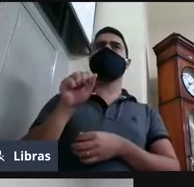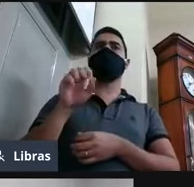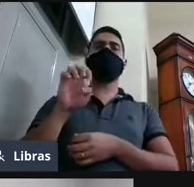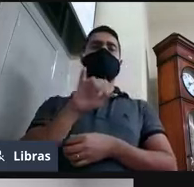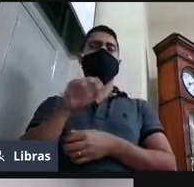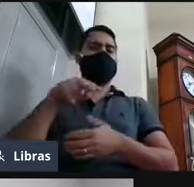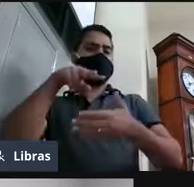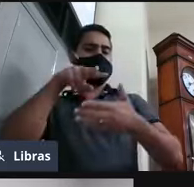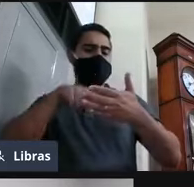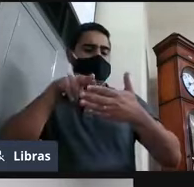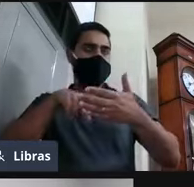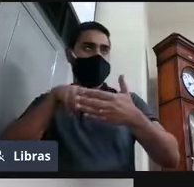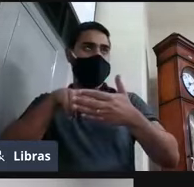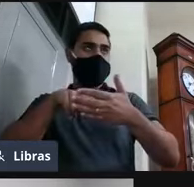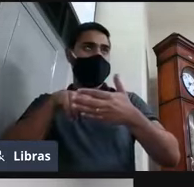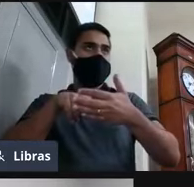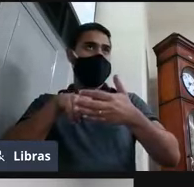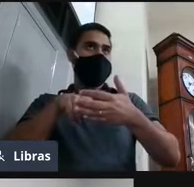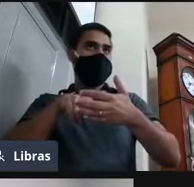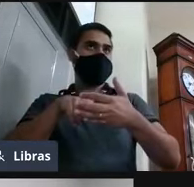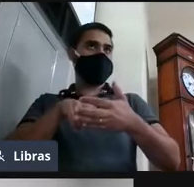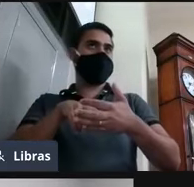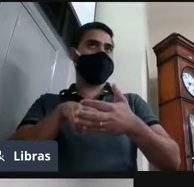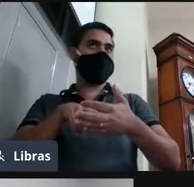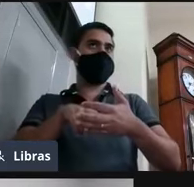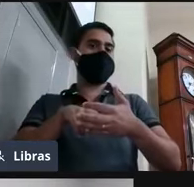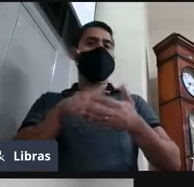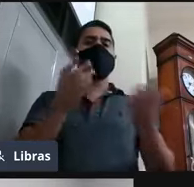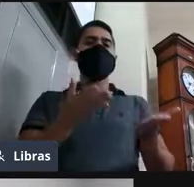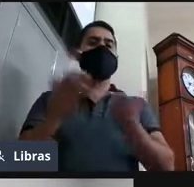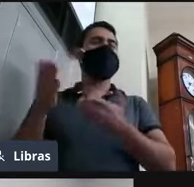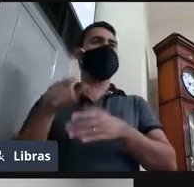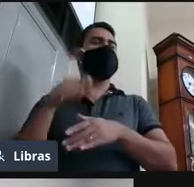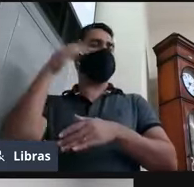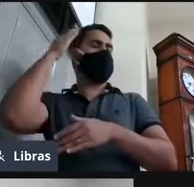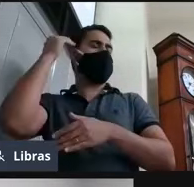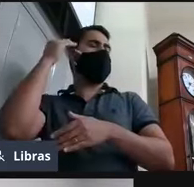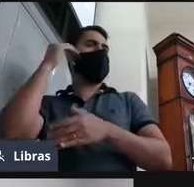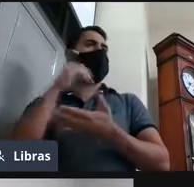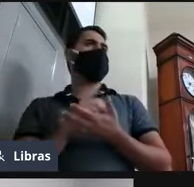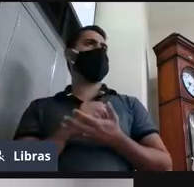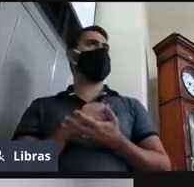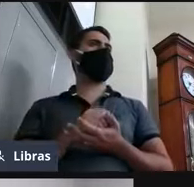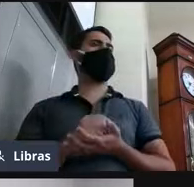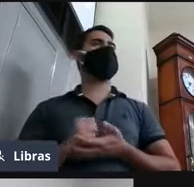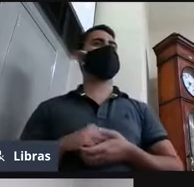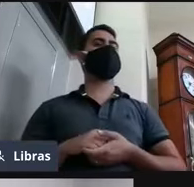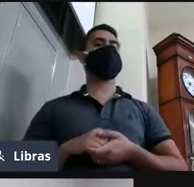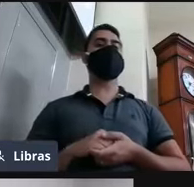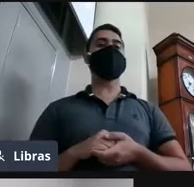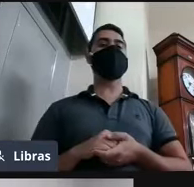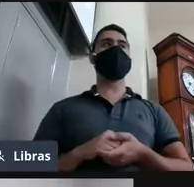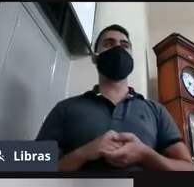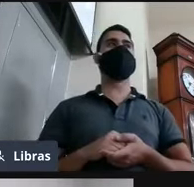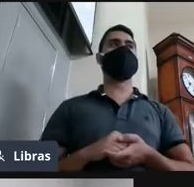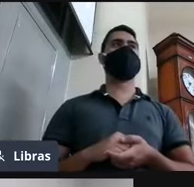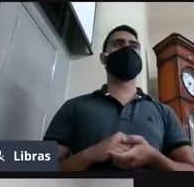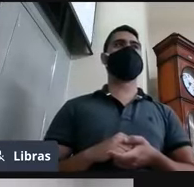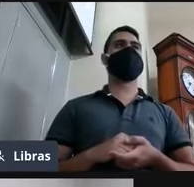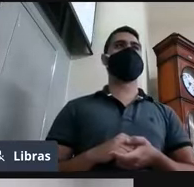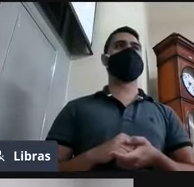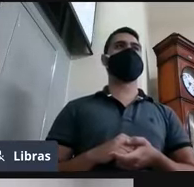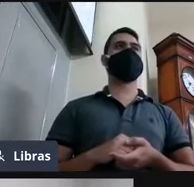Excelência leu atentamente... Eu sei que ele foi encaminhado. Perfeitamente. Eu sei que foi encaminhado. Olha só, Agora, deixa uma eu te coisa dizer, é o Tribunal de